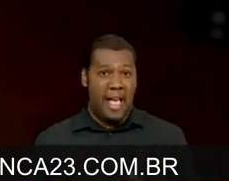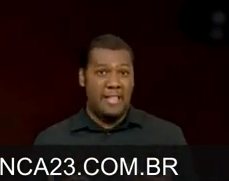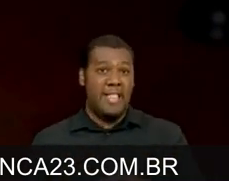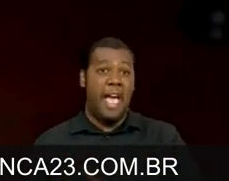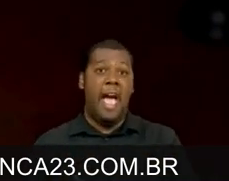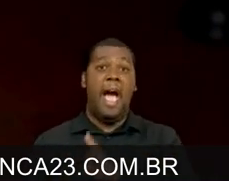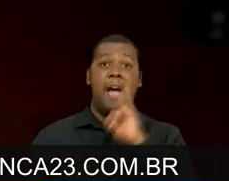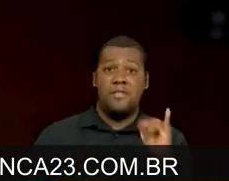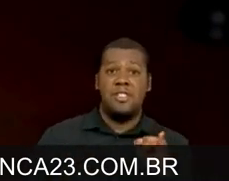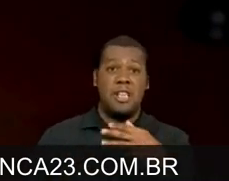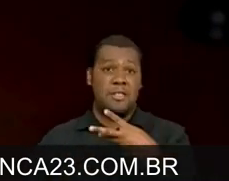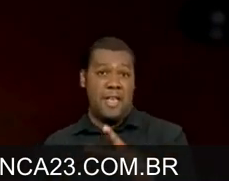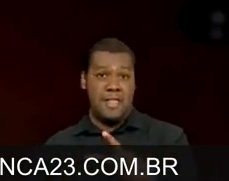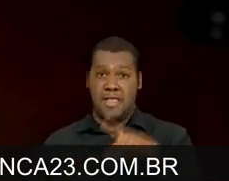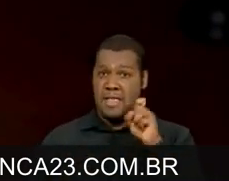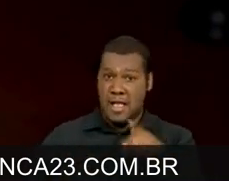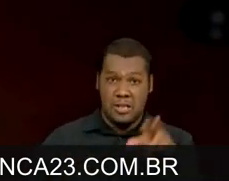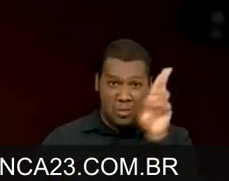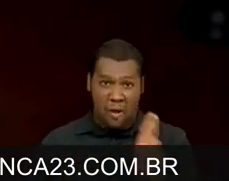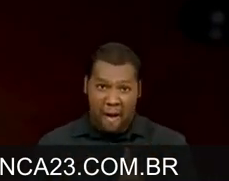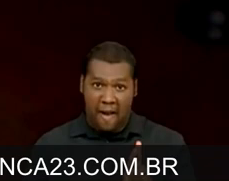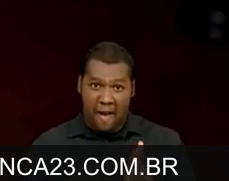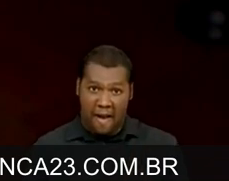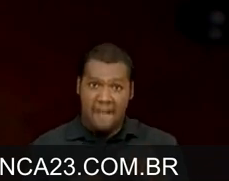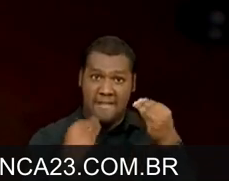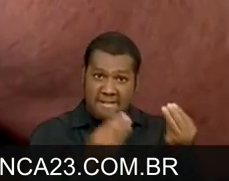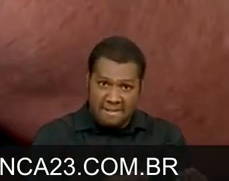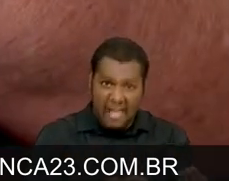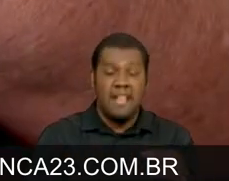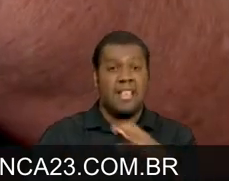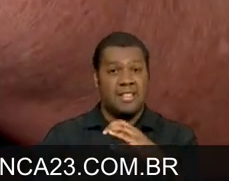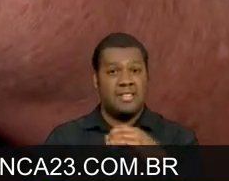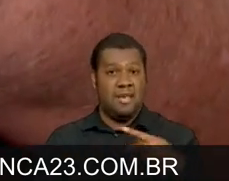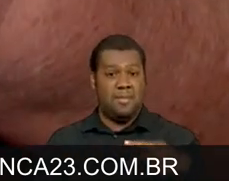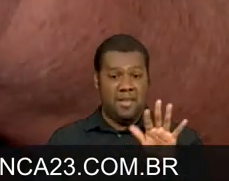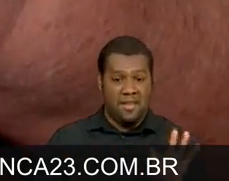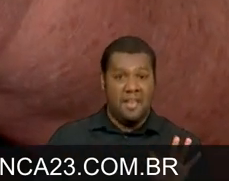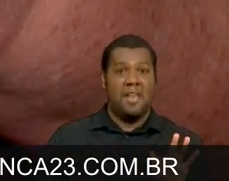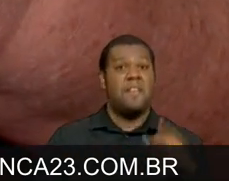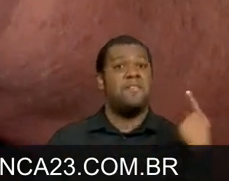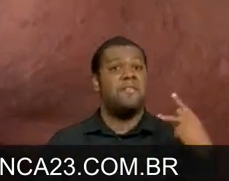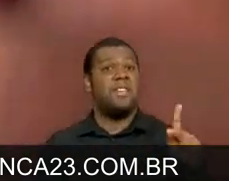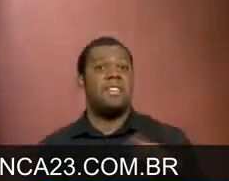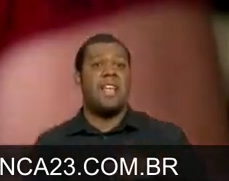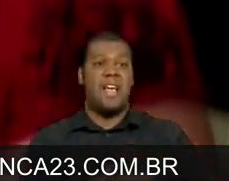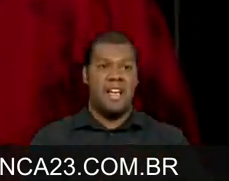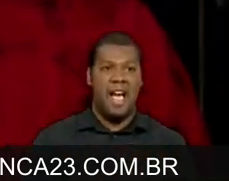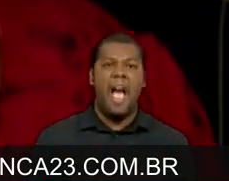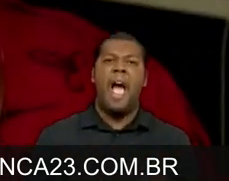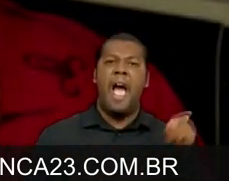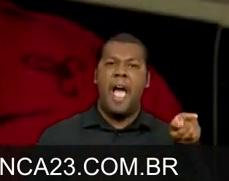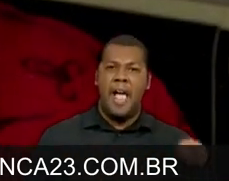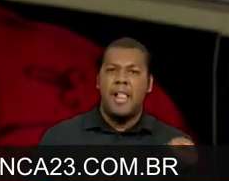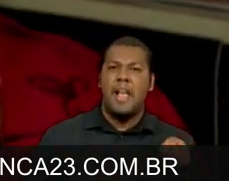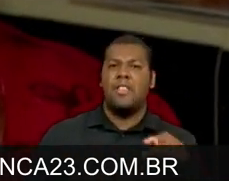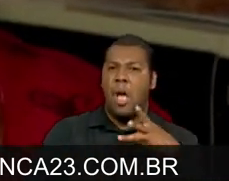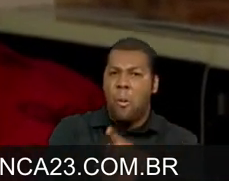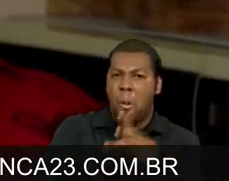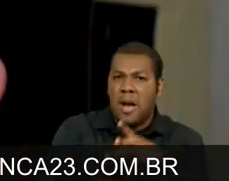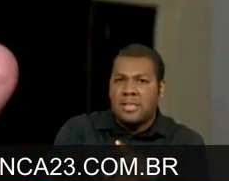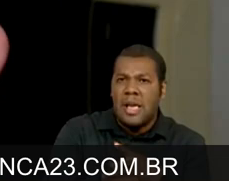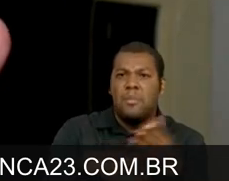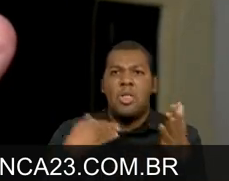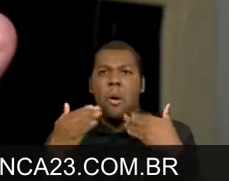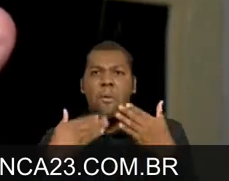uma conta bancária inativa por meio do CPF. Ela foi direcionada para uma conversa de WhatsApp e fez um